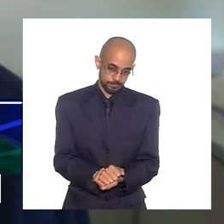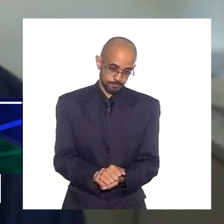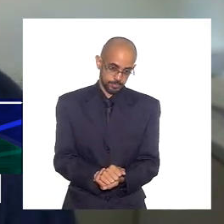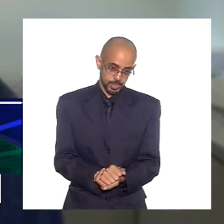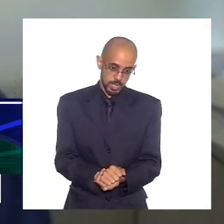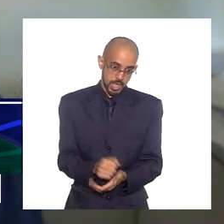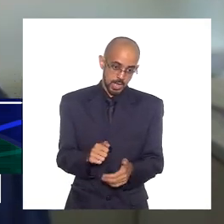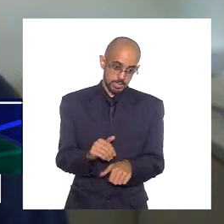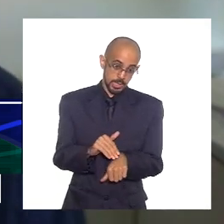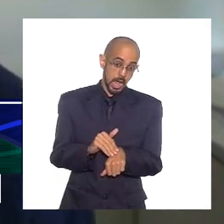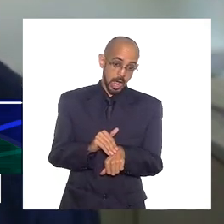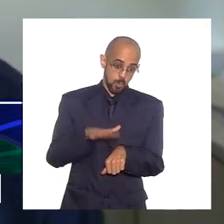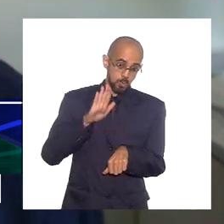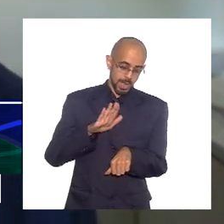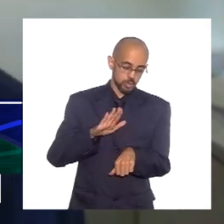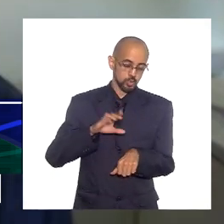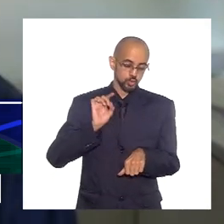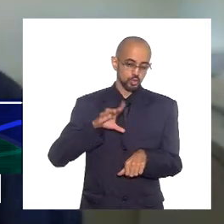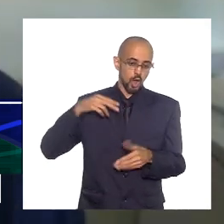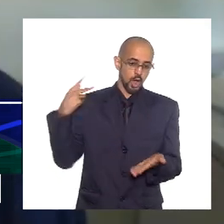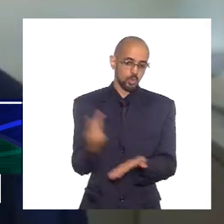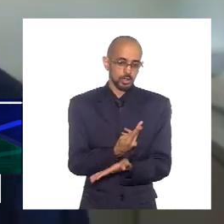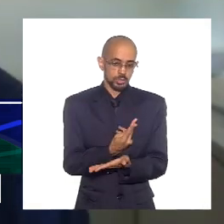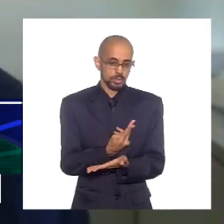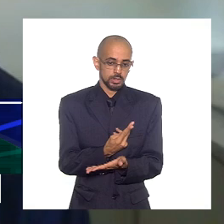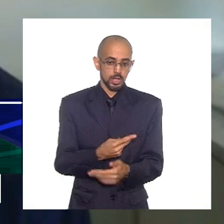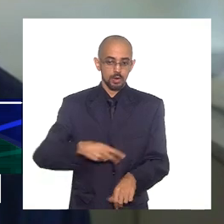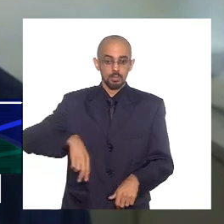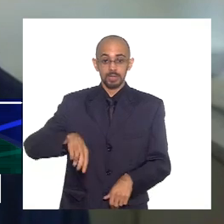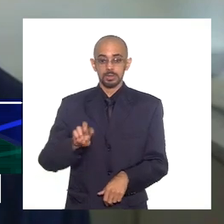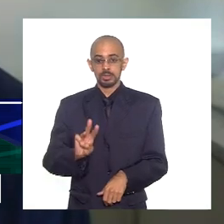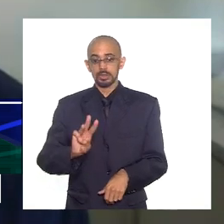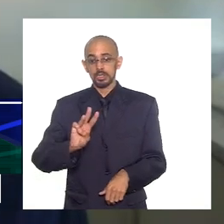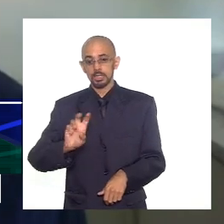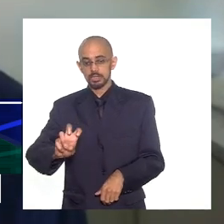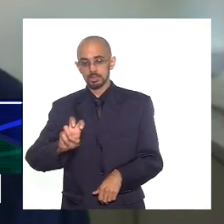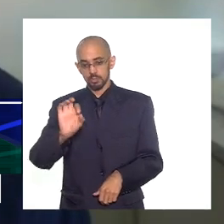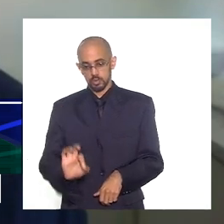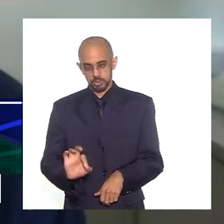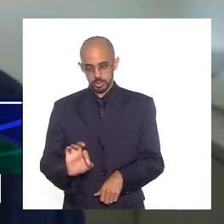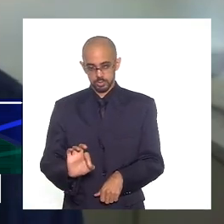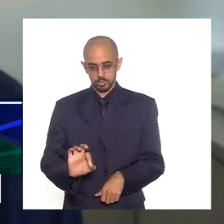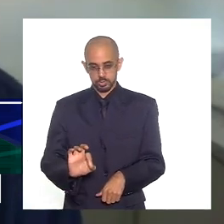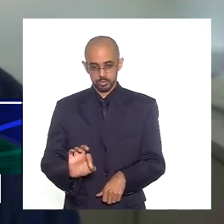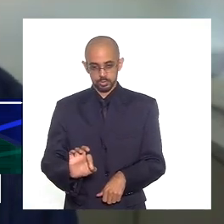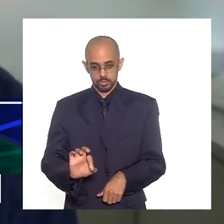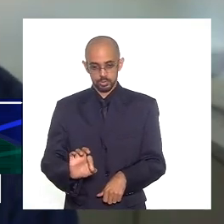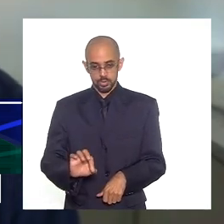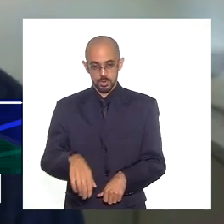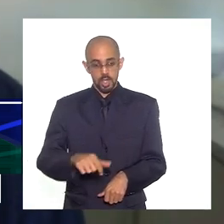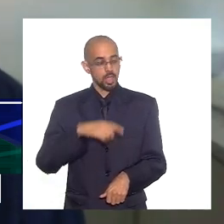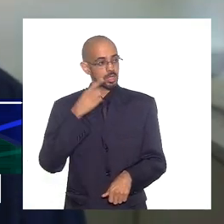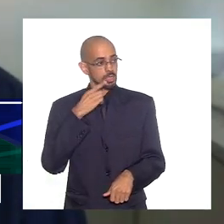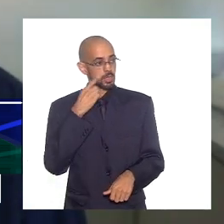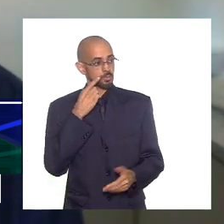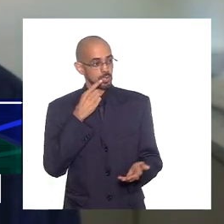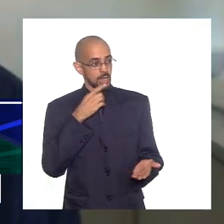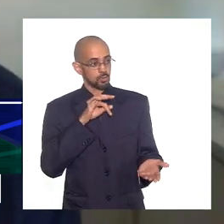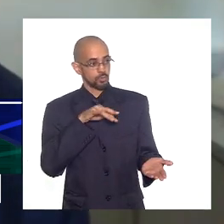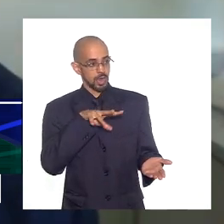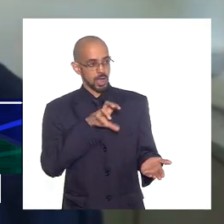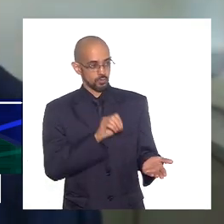essa ampliação só ocorreu para 35%. Deputado Flávio Serafim,